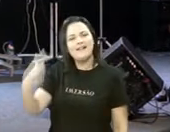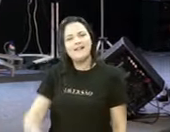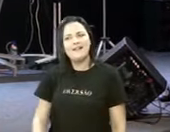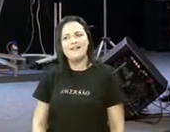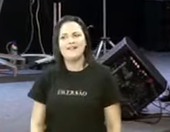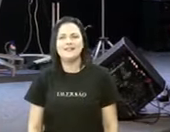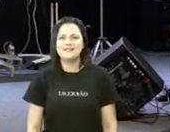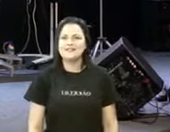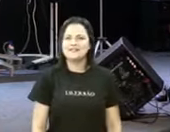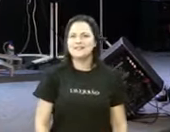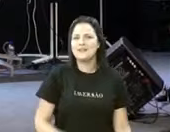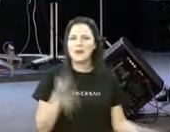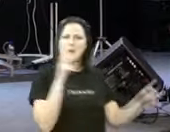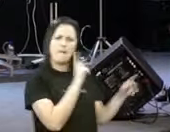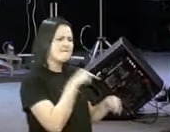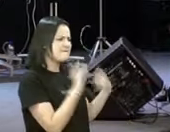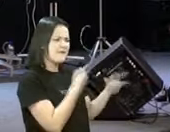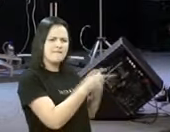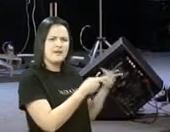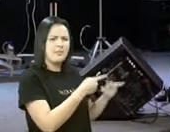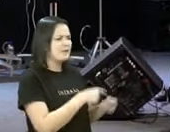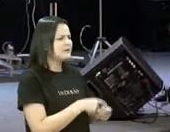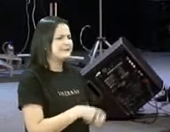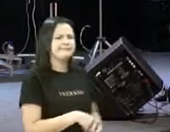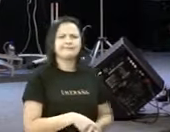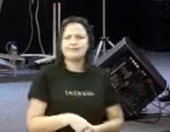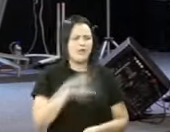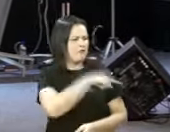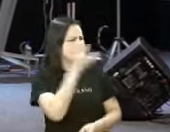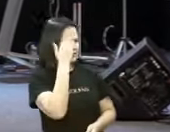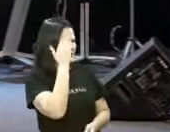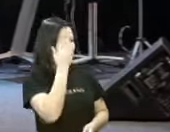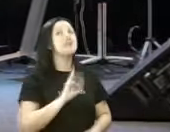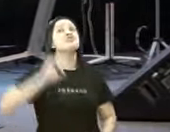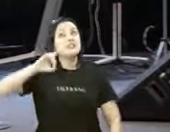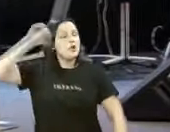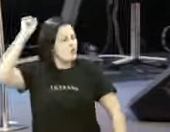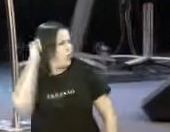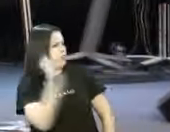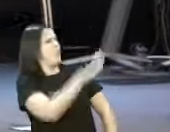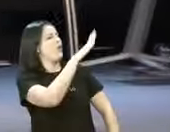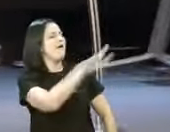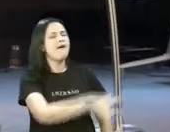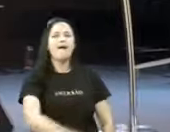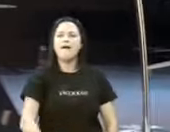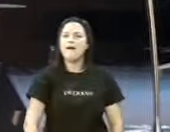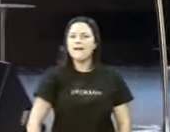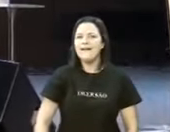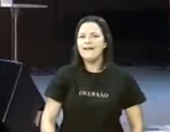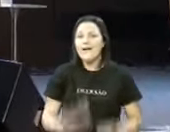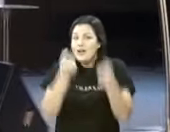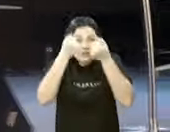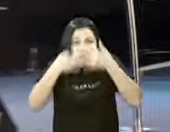bem assim. Quanto menos você entende, mais Deus se revela a você. Quanto menos explicação tem, mais a glória de Deus você